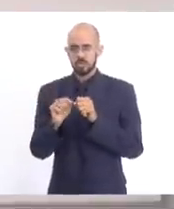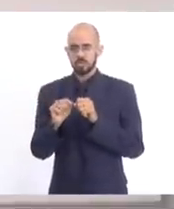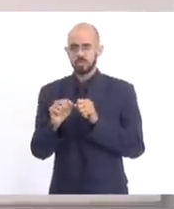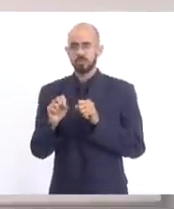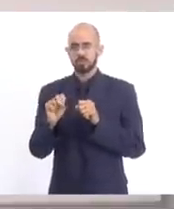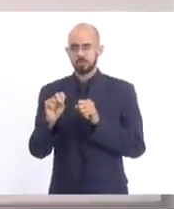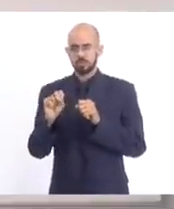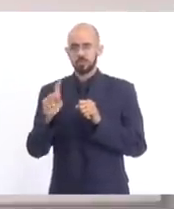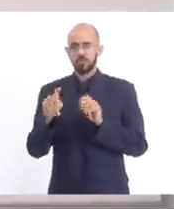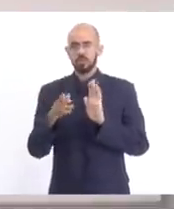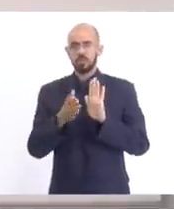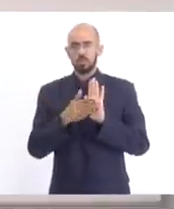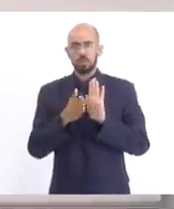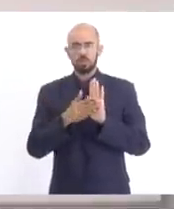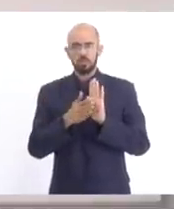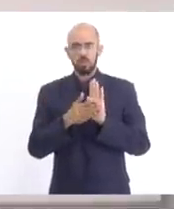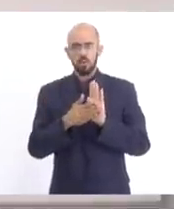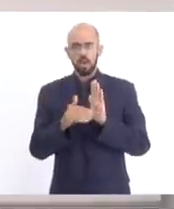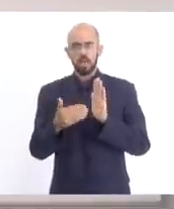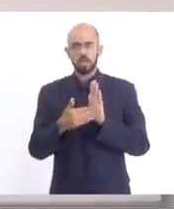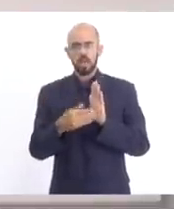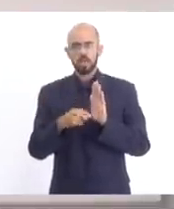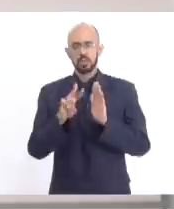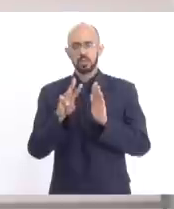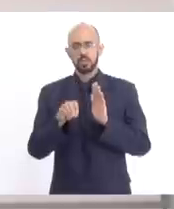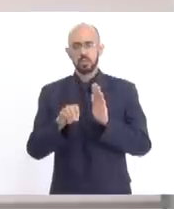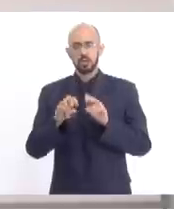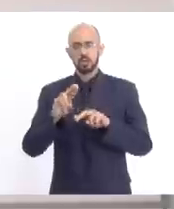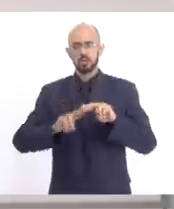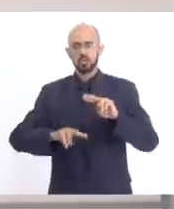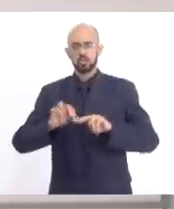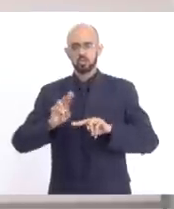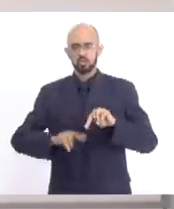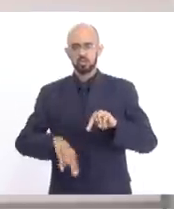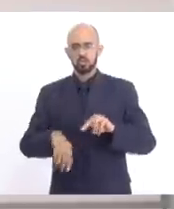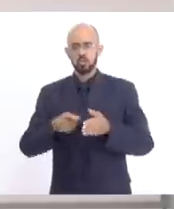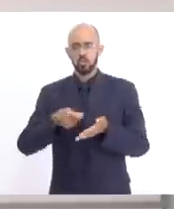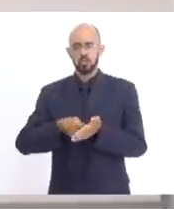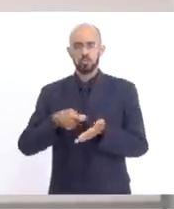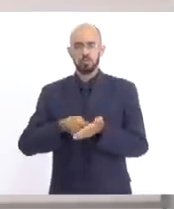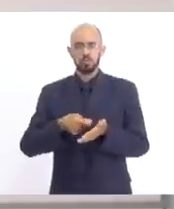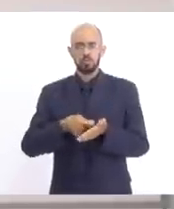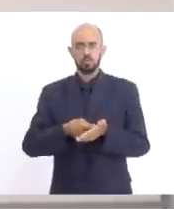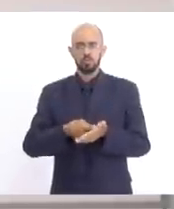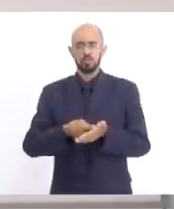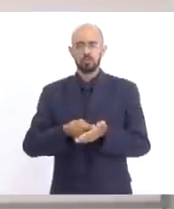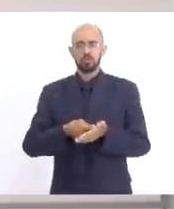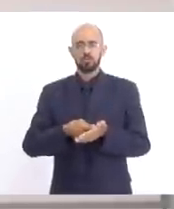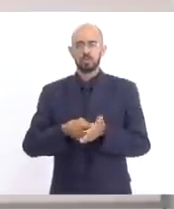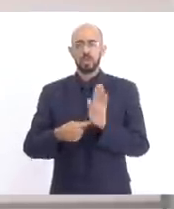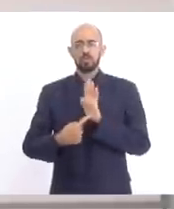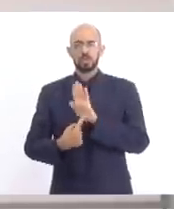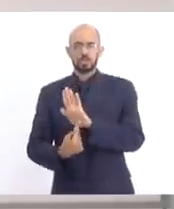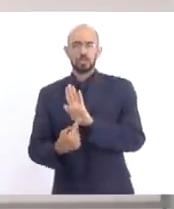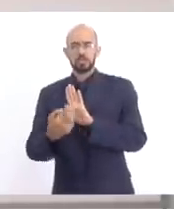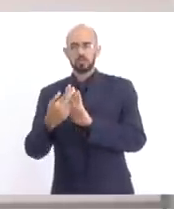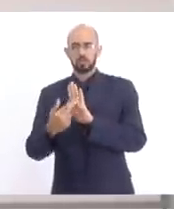eu vou propor assim, estende até 30 de junho com obrigação 15 de junho, a apresentação do